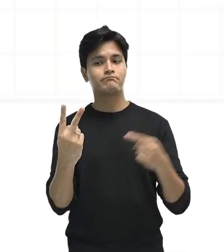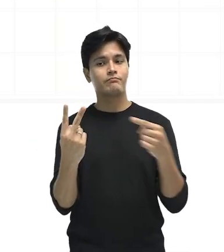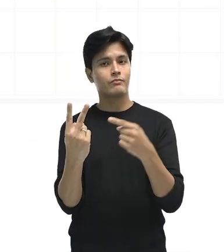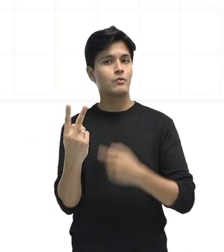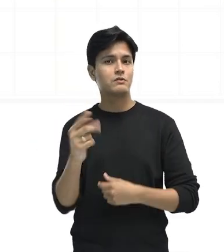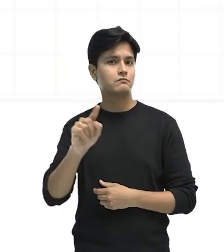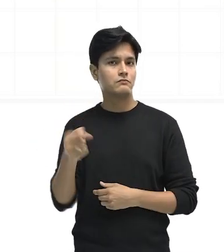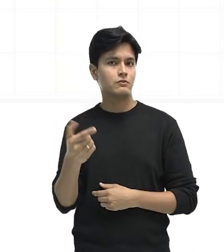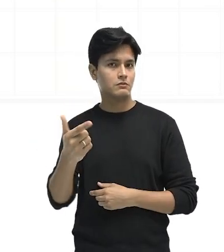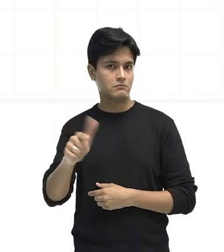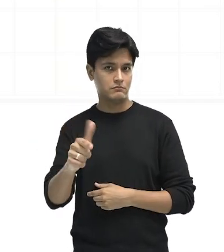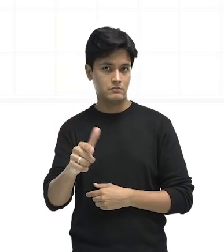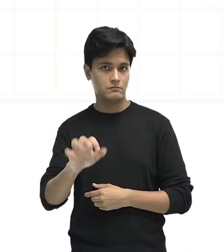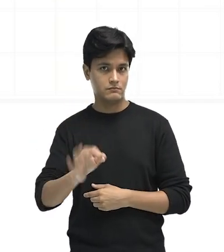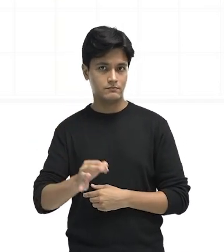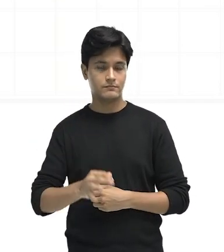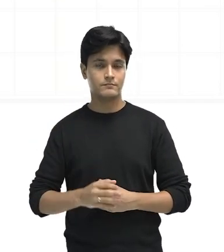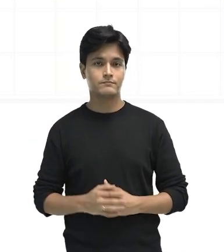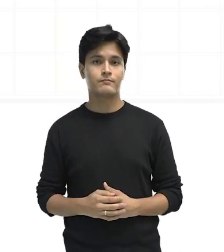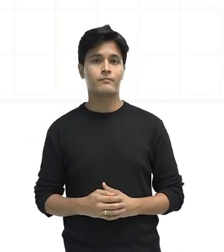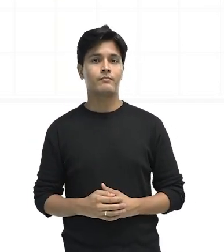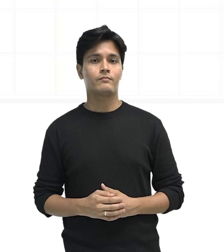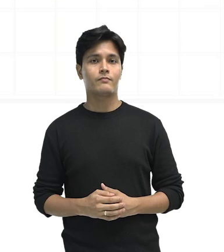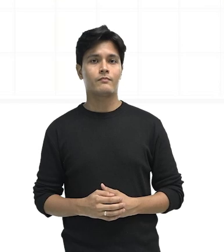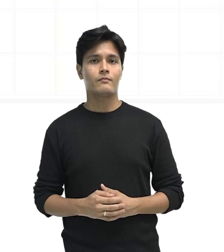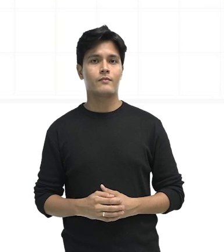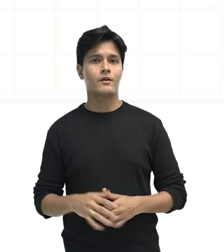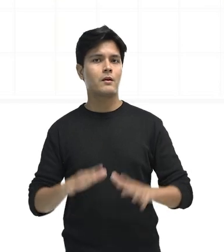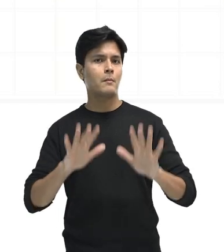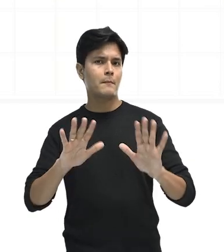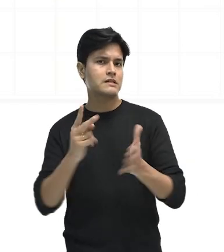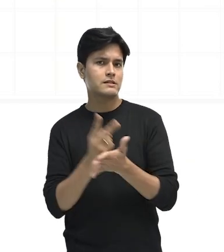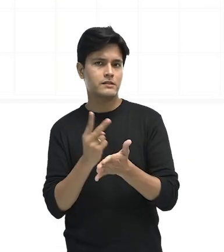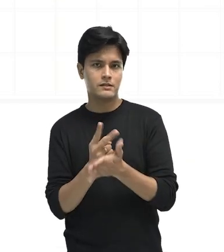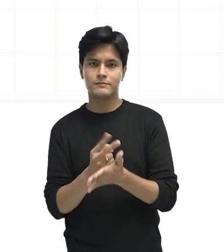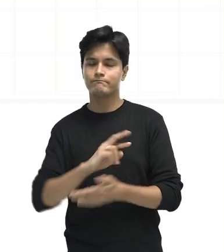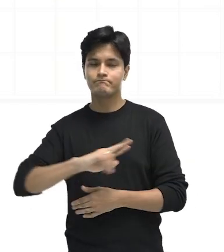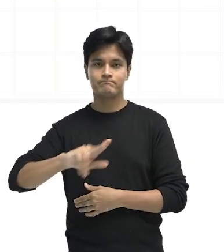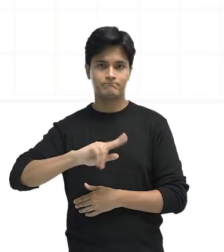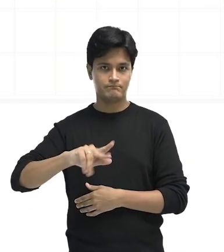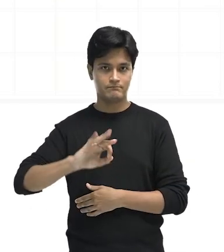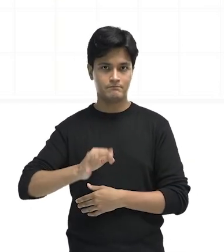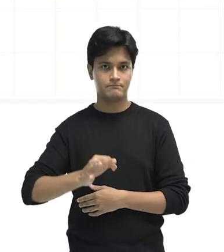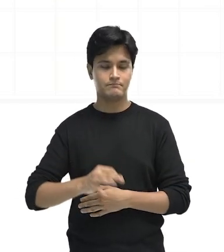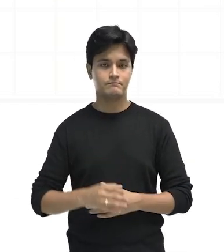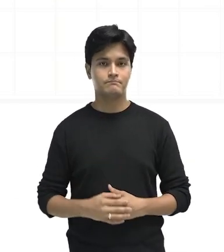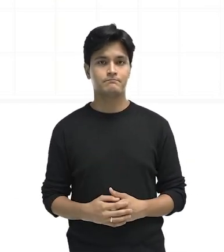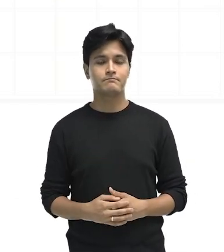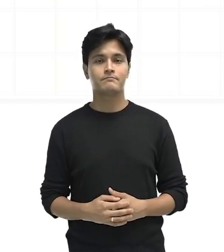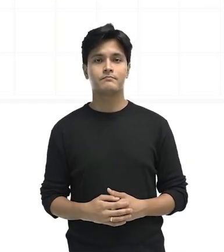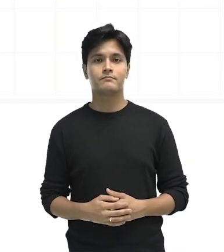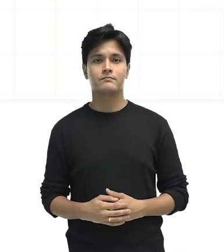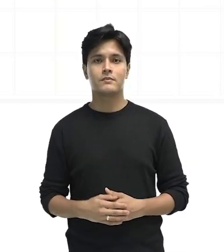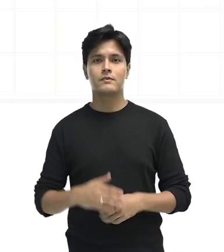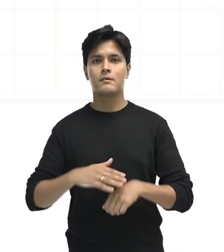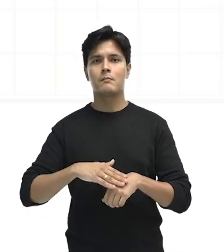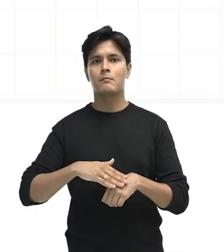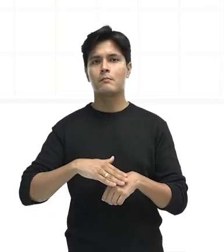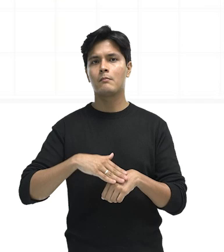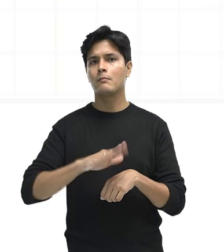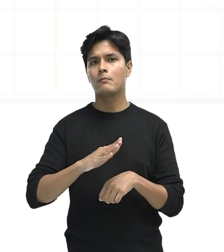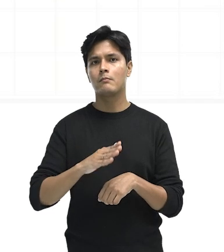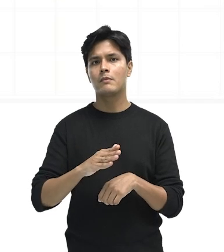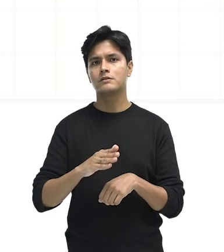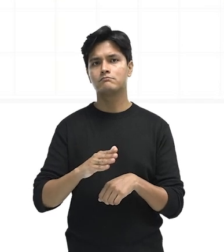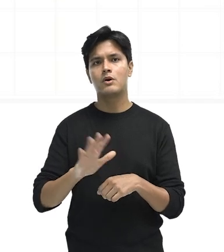tem vírgula, tá? Mas não é sempre que isso acontece, tá? O mais comum é a gente